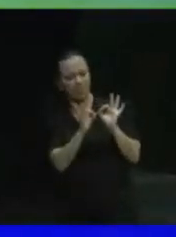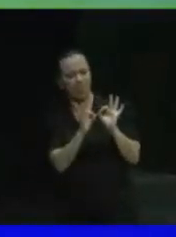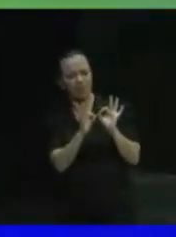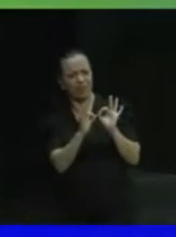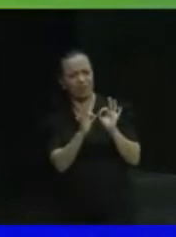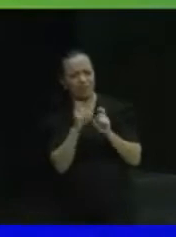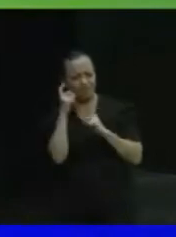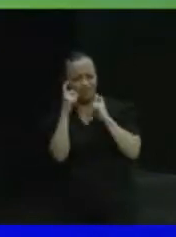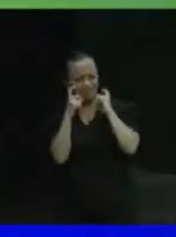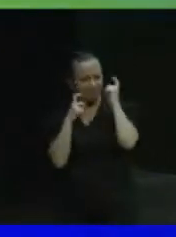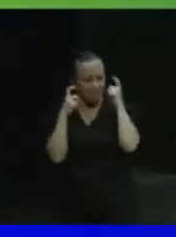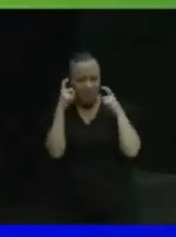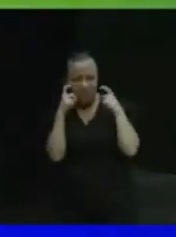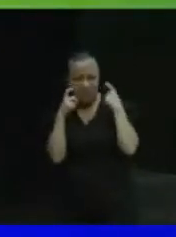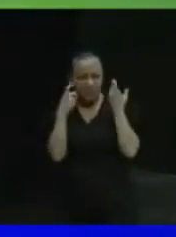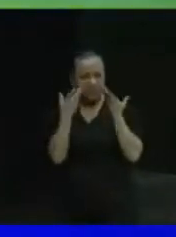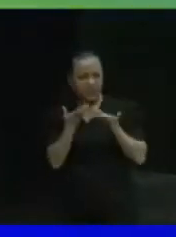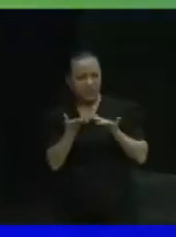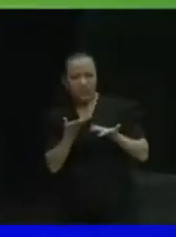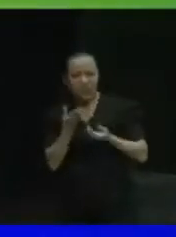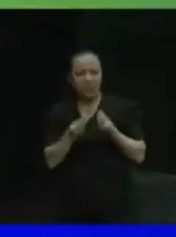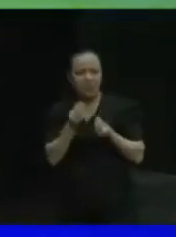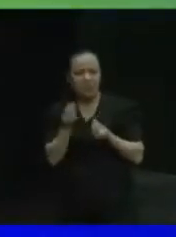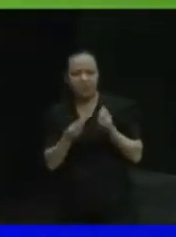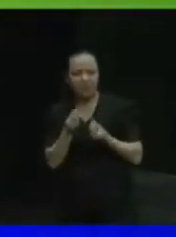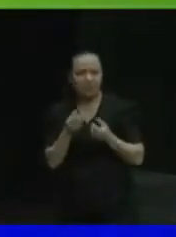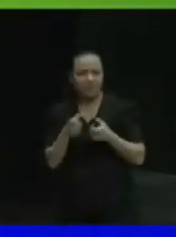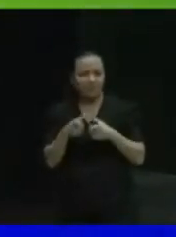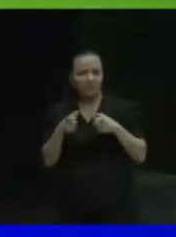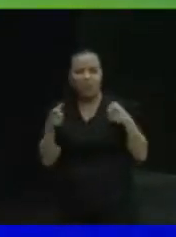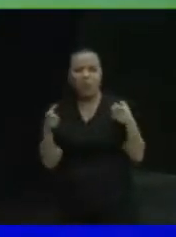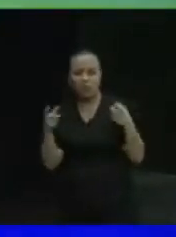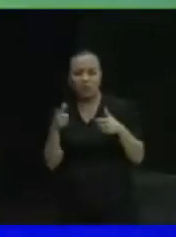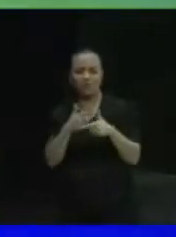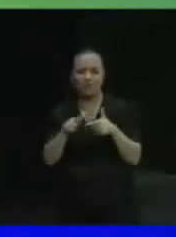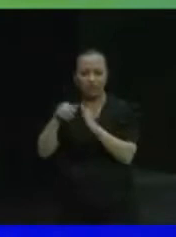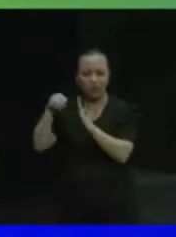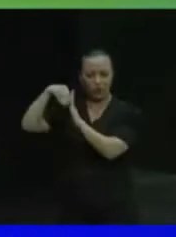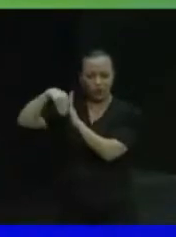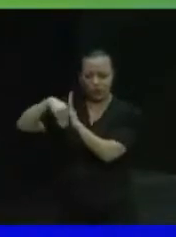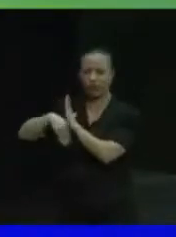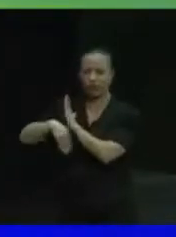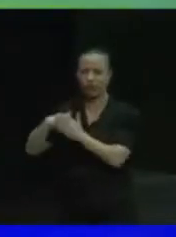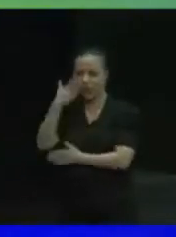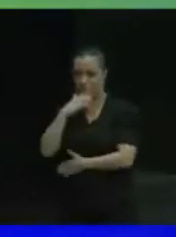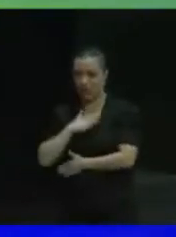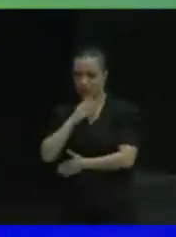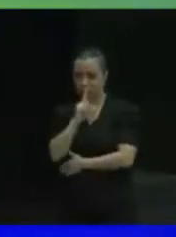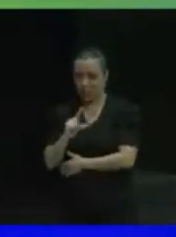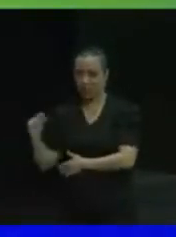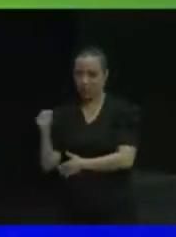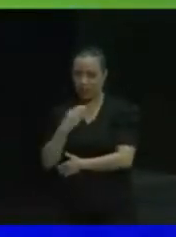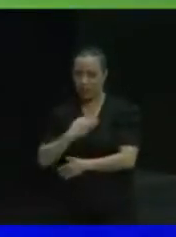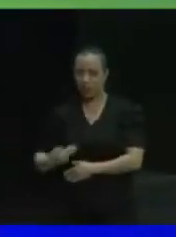extrema preocupação o desdobrar dos fatos desde a minha saída do governo. Mesmo fora